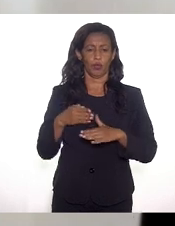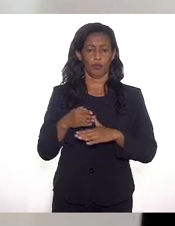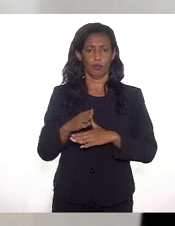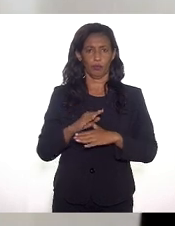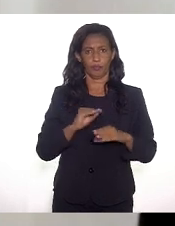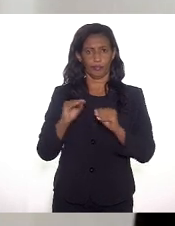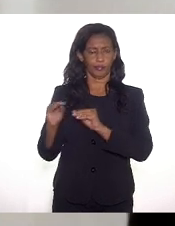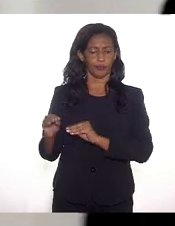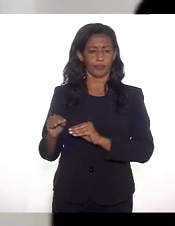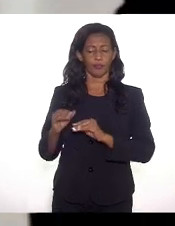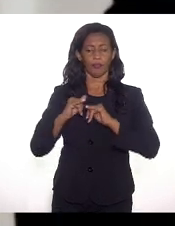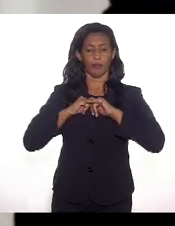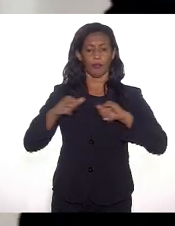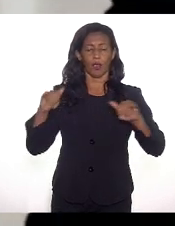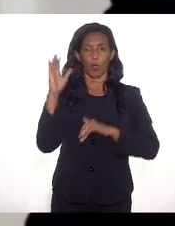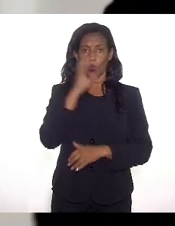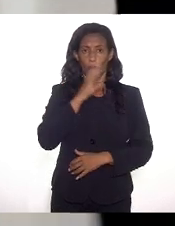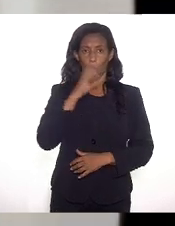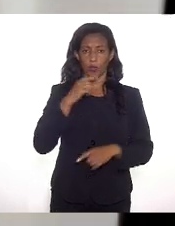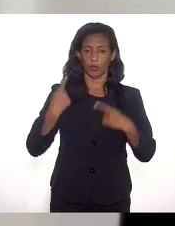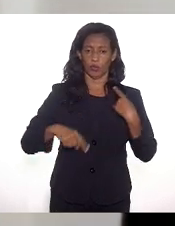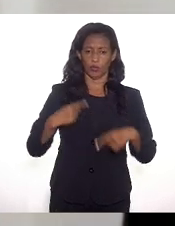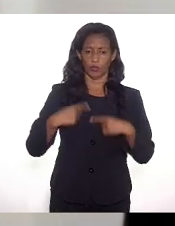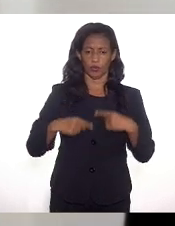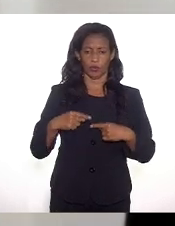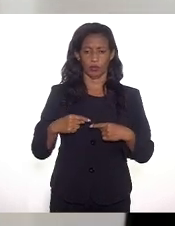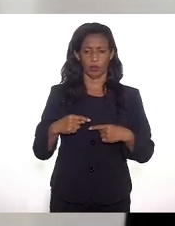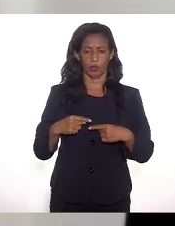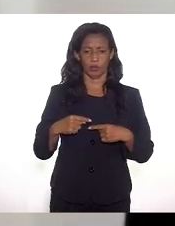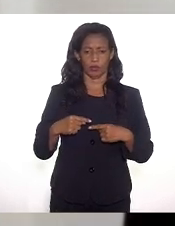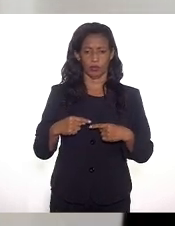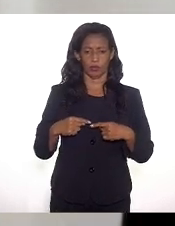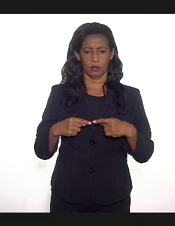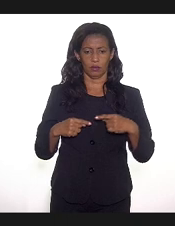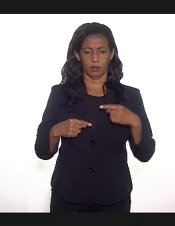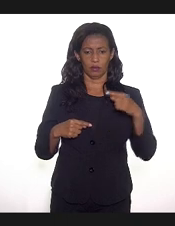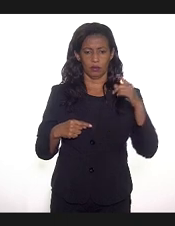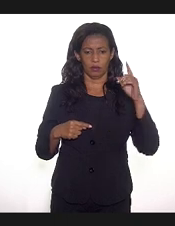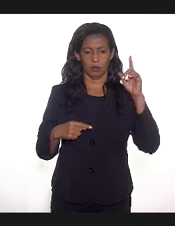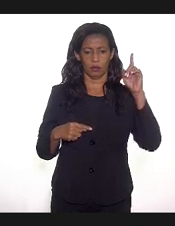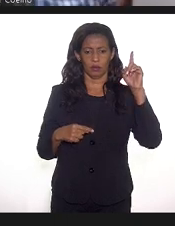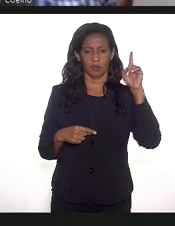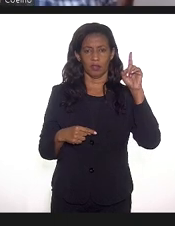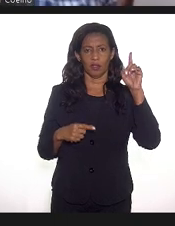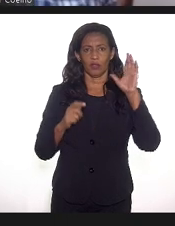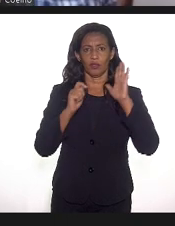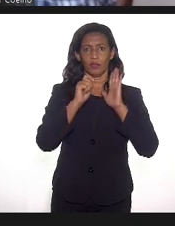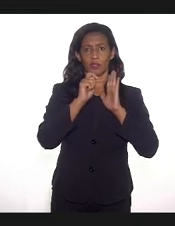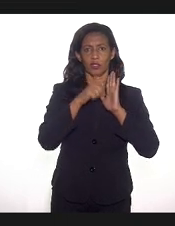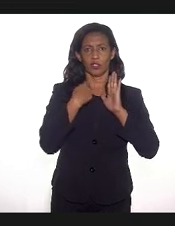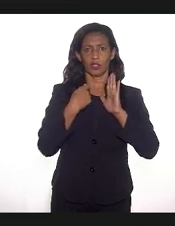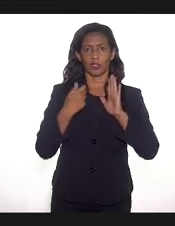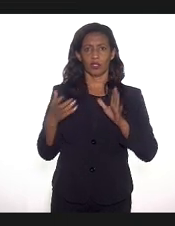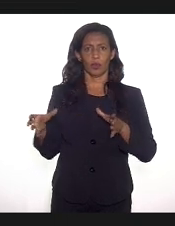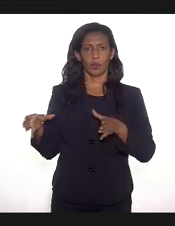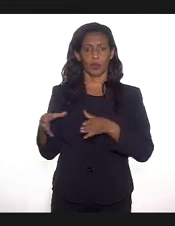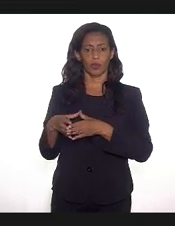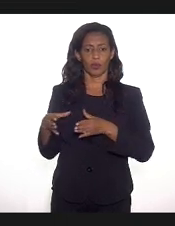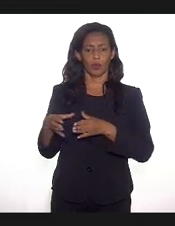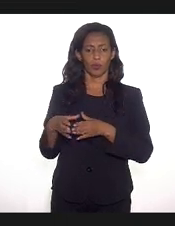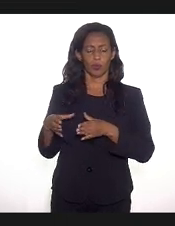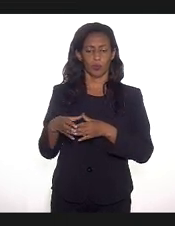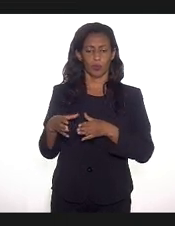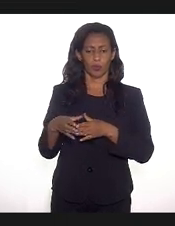autógrafo. Anuncio, em regime de urgência, em discussão única. Presidente, eu tinha feito a inscrição pelo grupo, logo depois